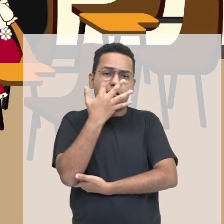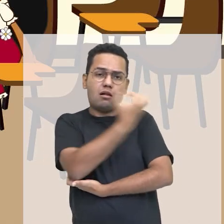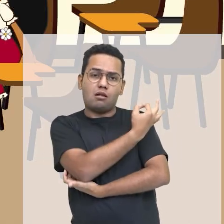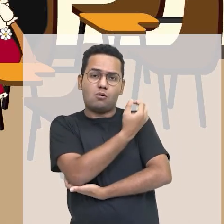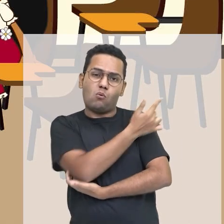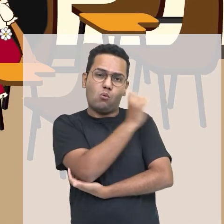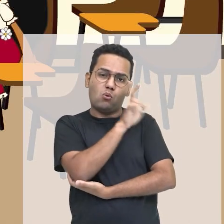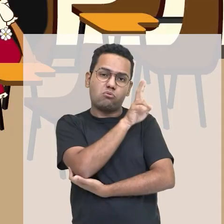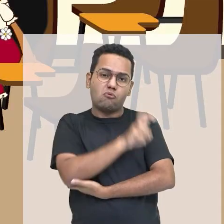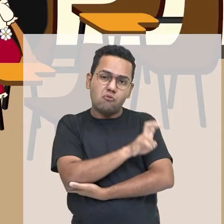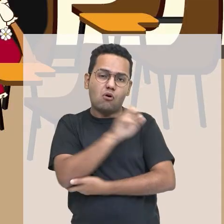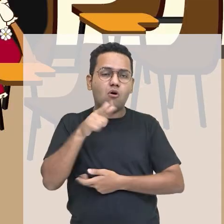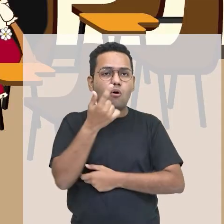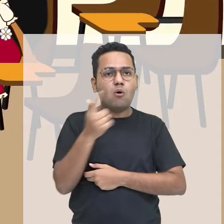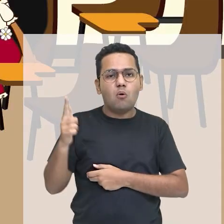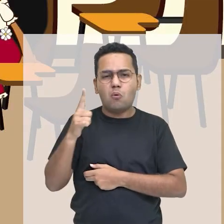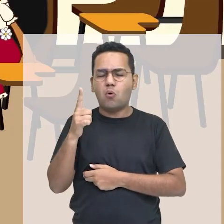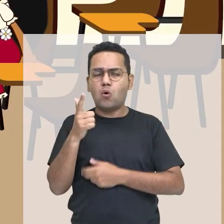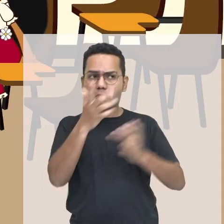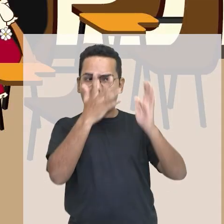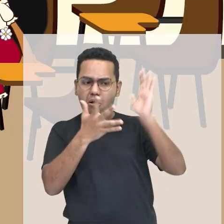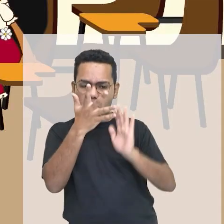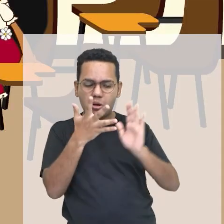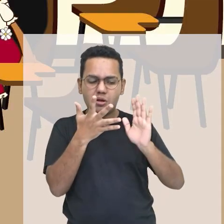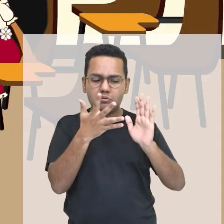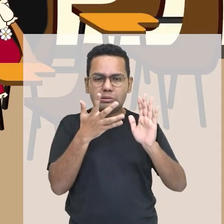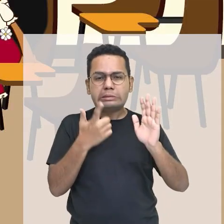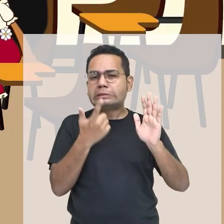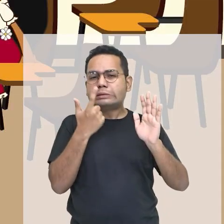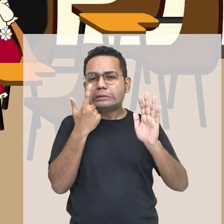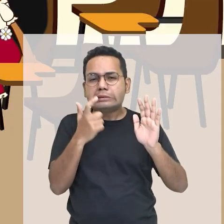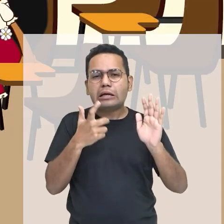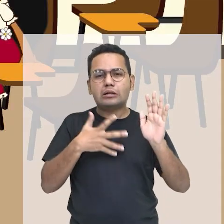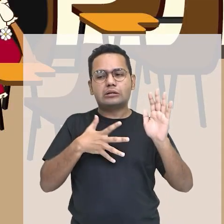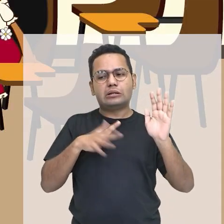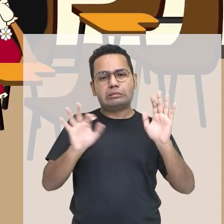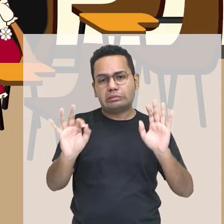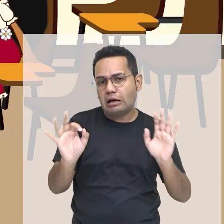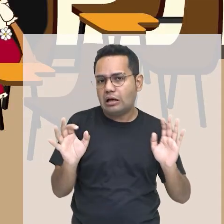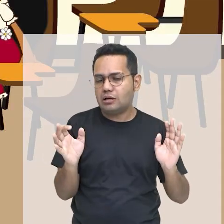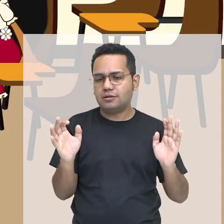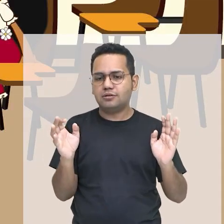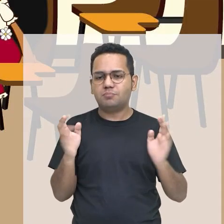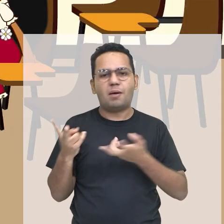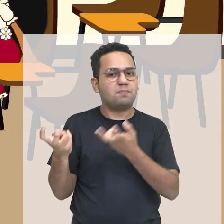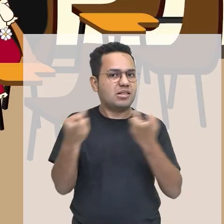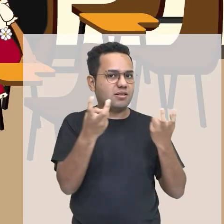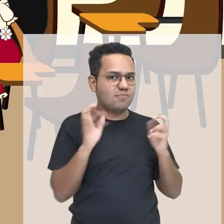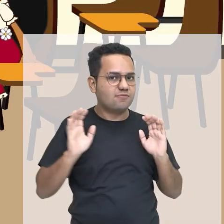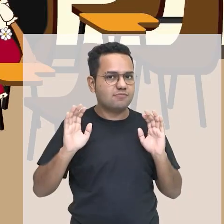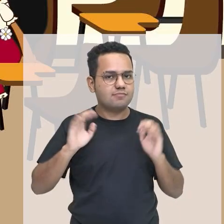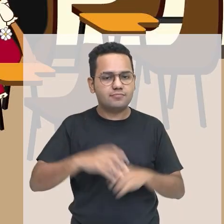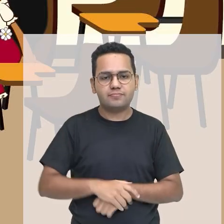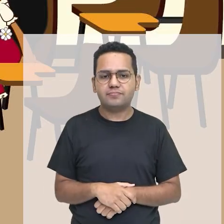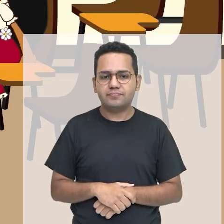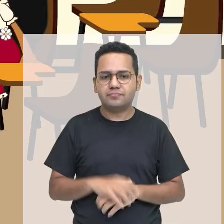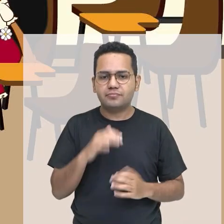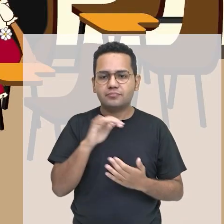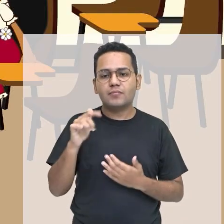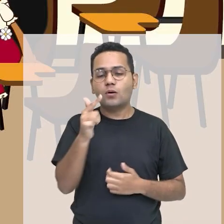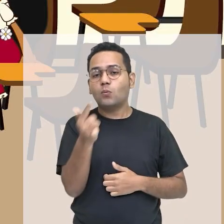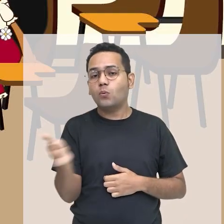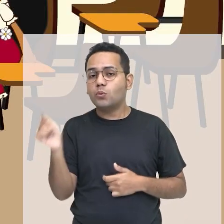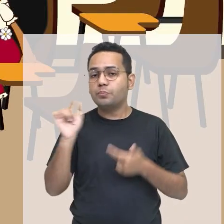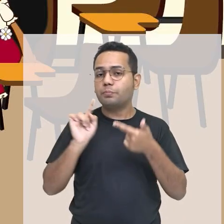menor intenção de estar ali, não estava gostando. Isso fica evidenciado, então, pelos seus gestos. Aí,